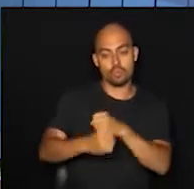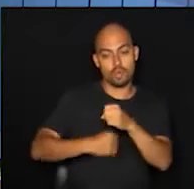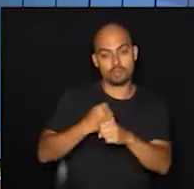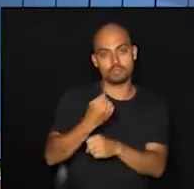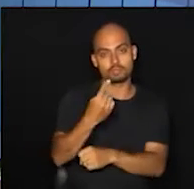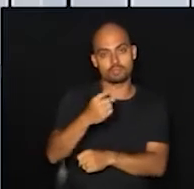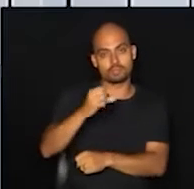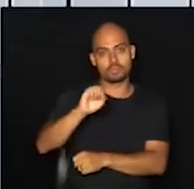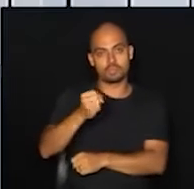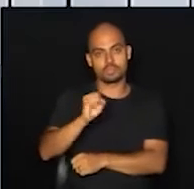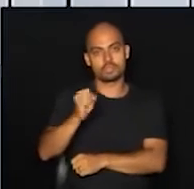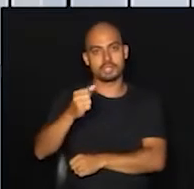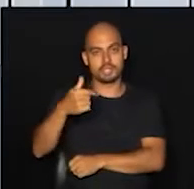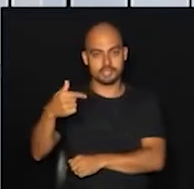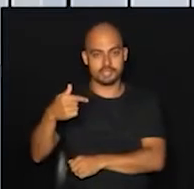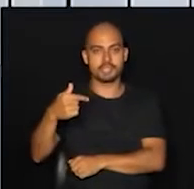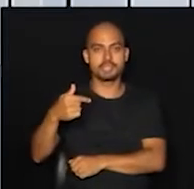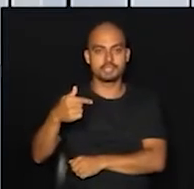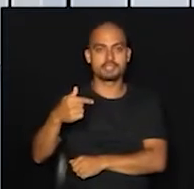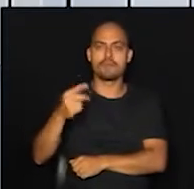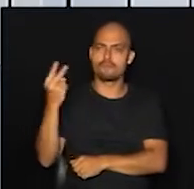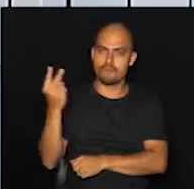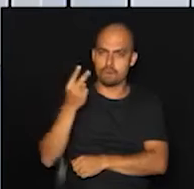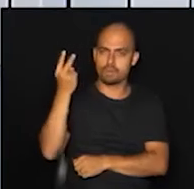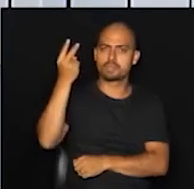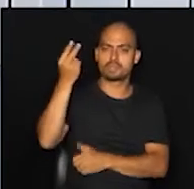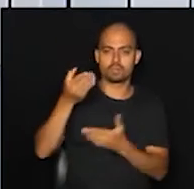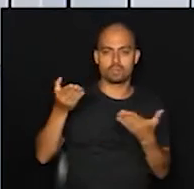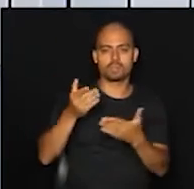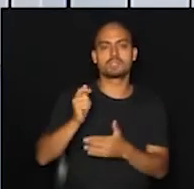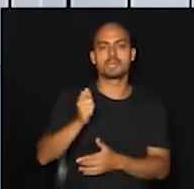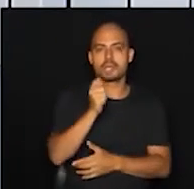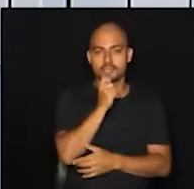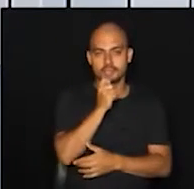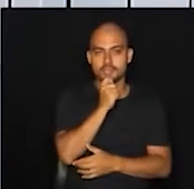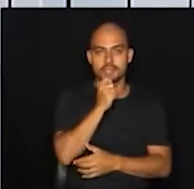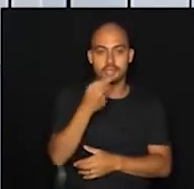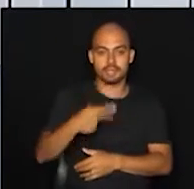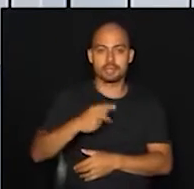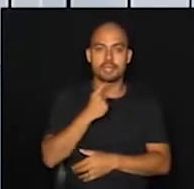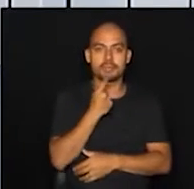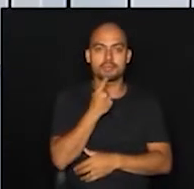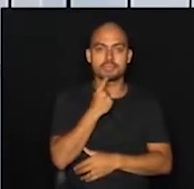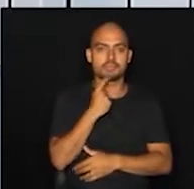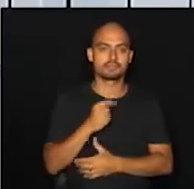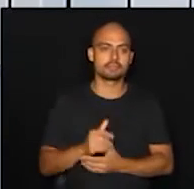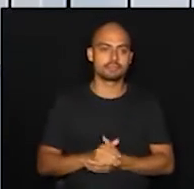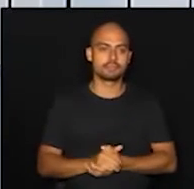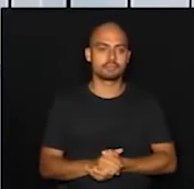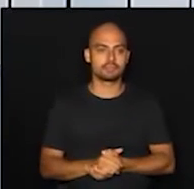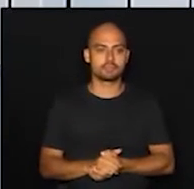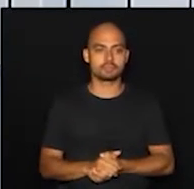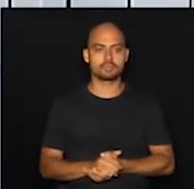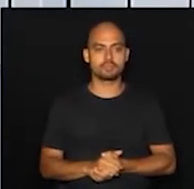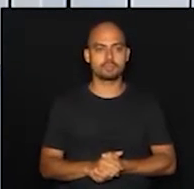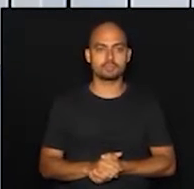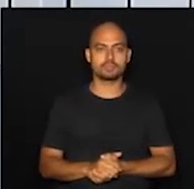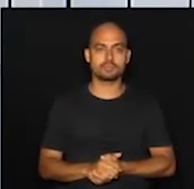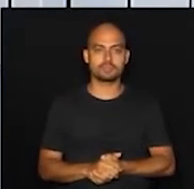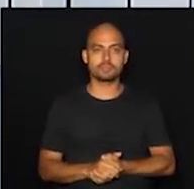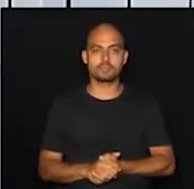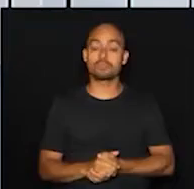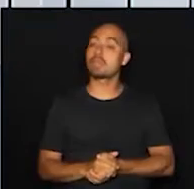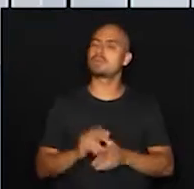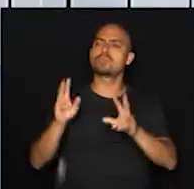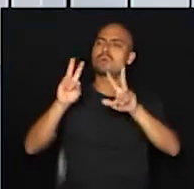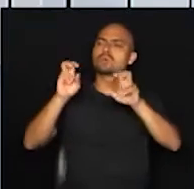1887 e é bastante valorizado até hoje aqui na nossa cidade. Voltando nesse assunto ainda, seria diferente para